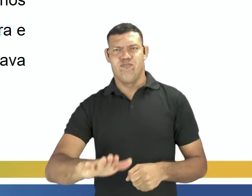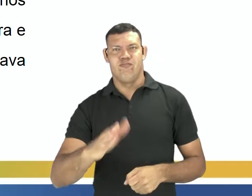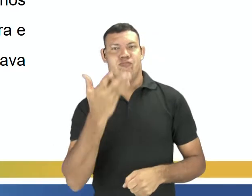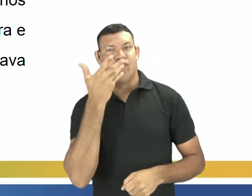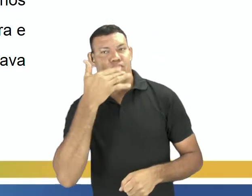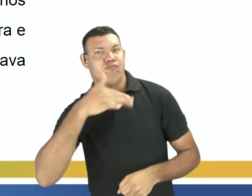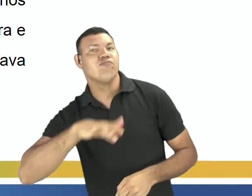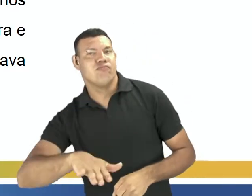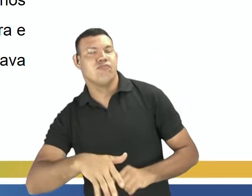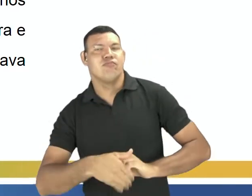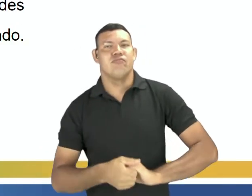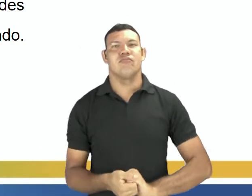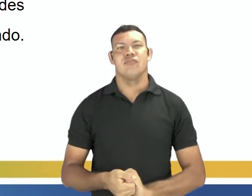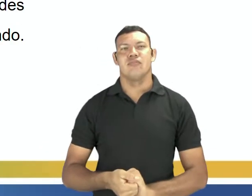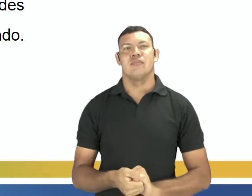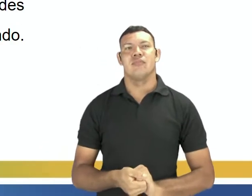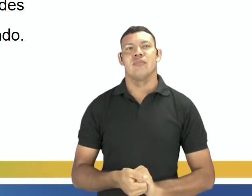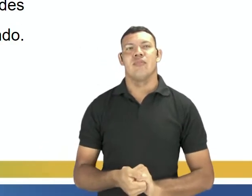aí.